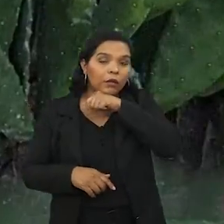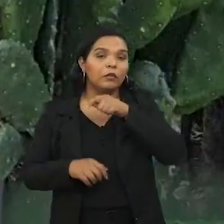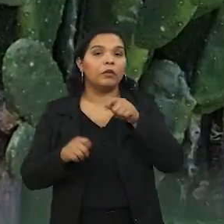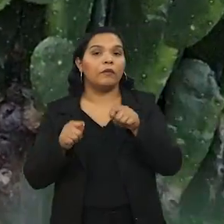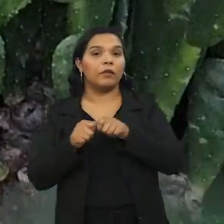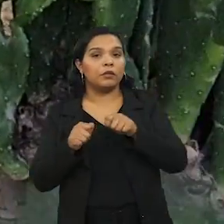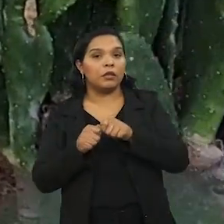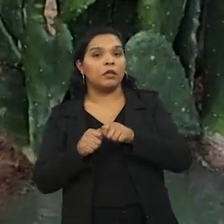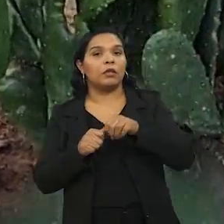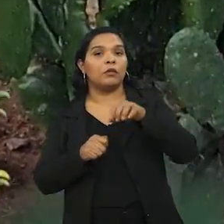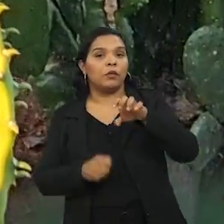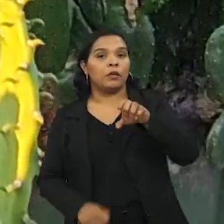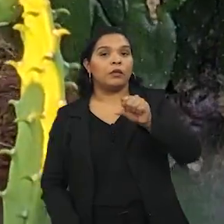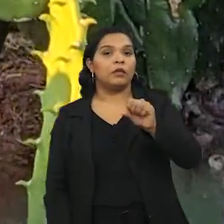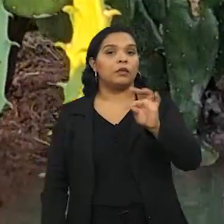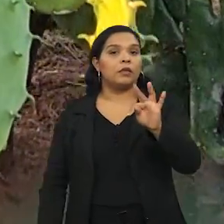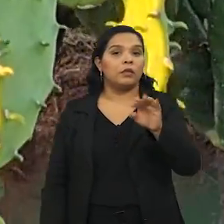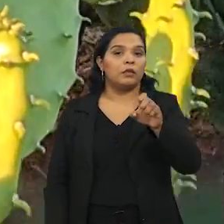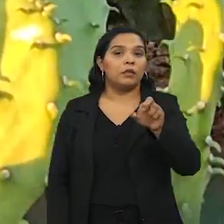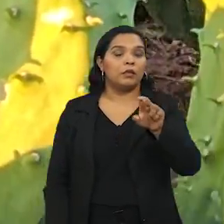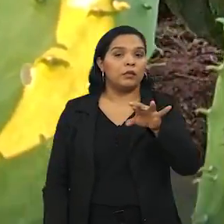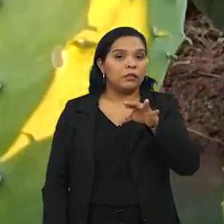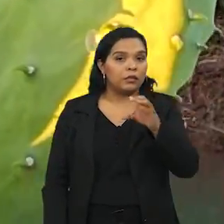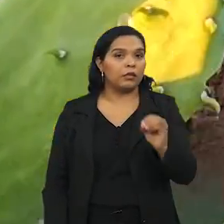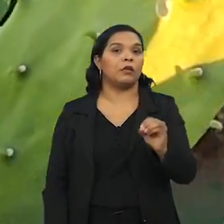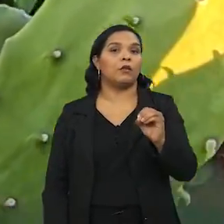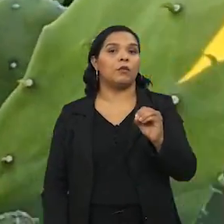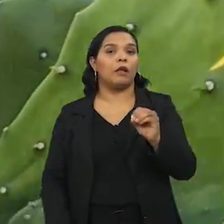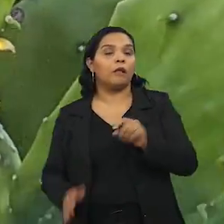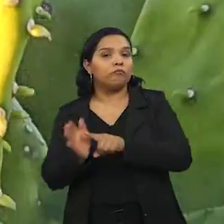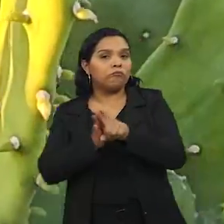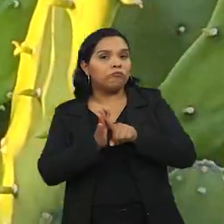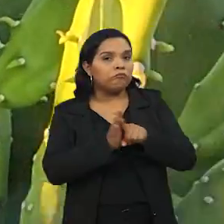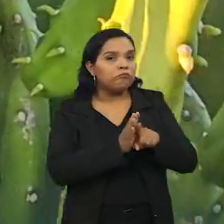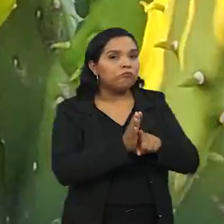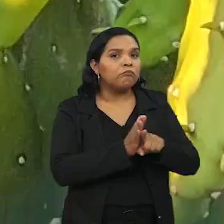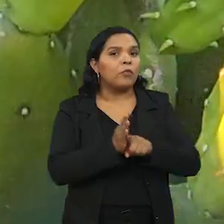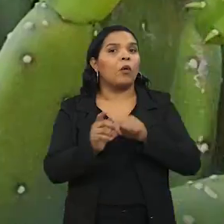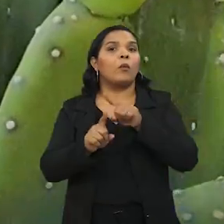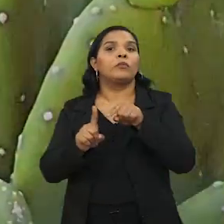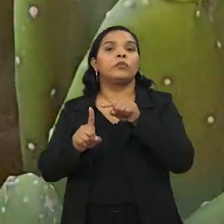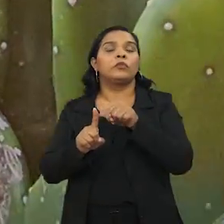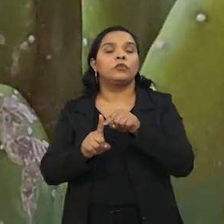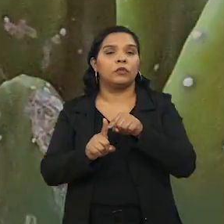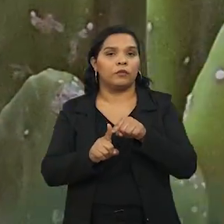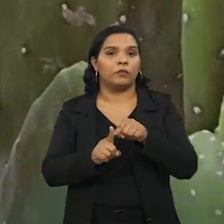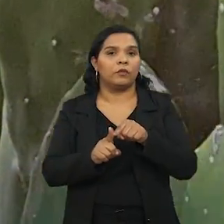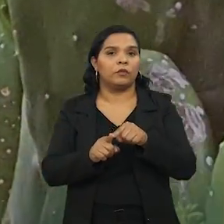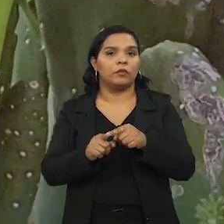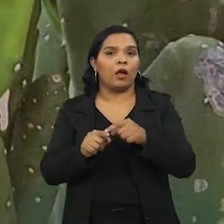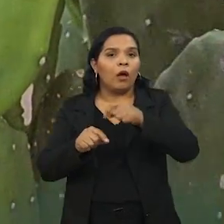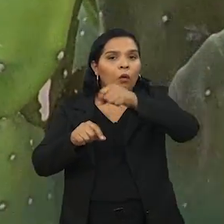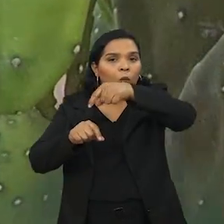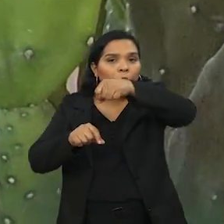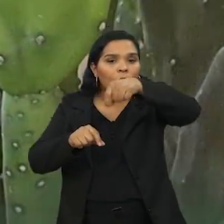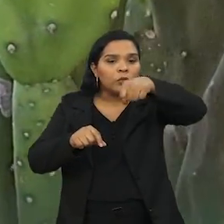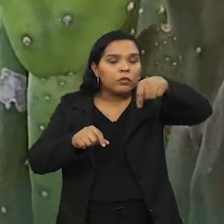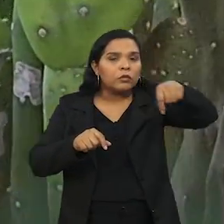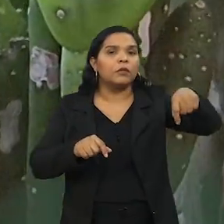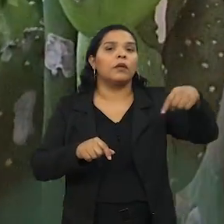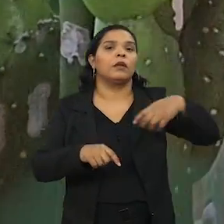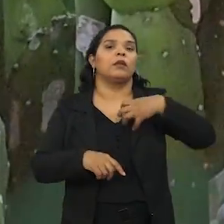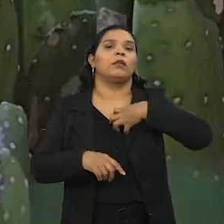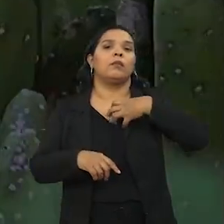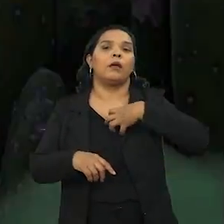gerando esterco. Então o grosso da fertilização aqui é insumo da propriedade. Então é um cultivo ainda, na